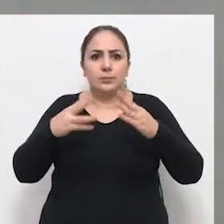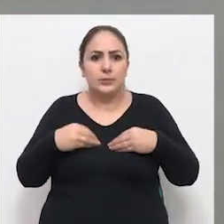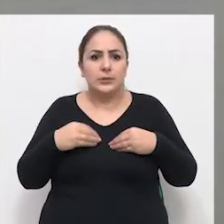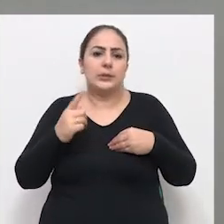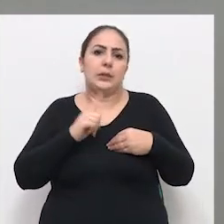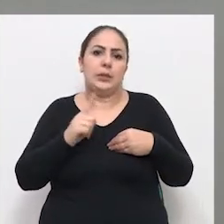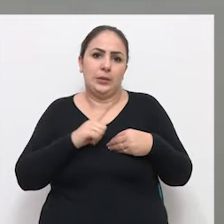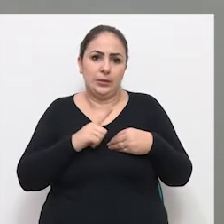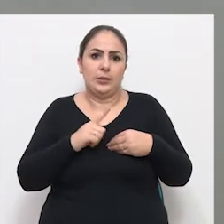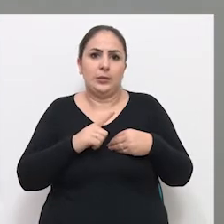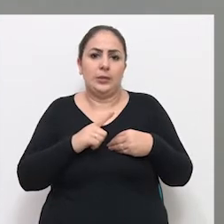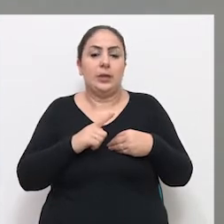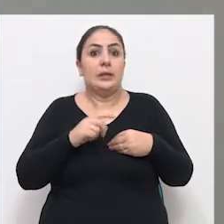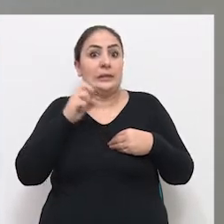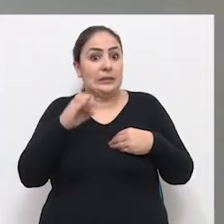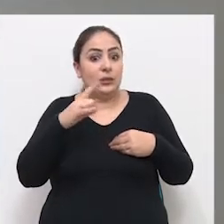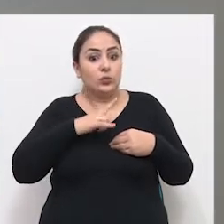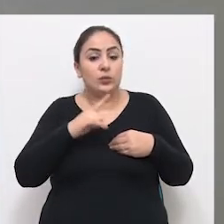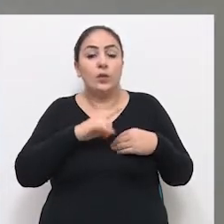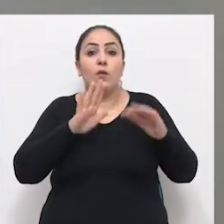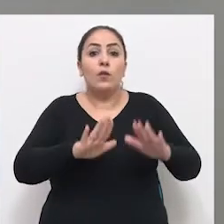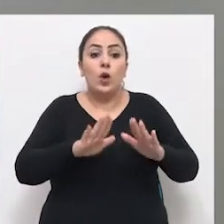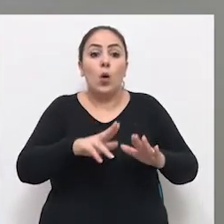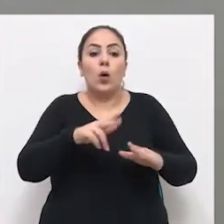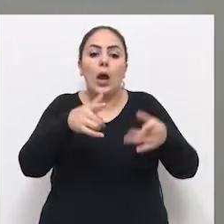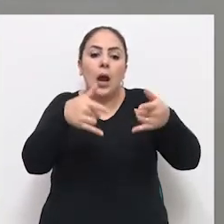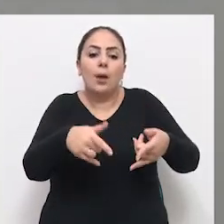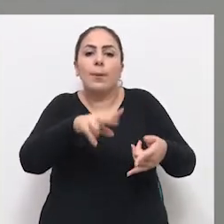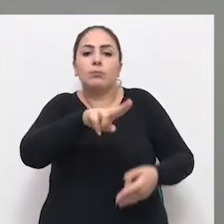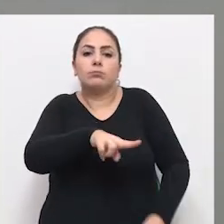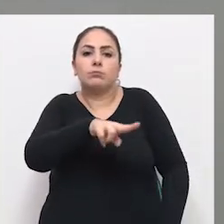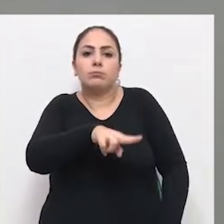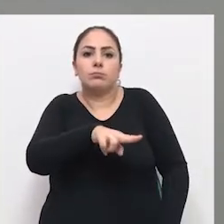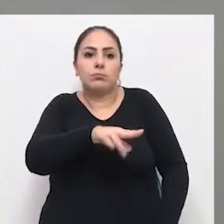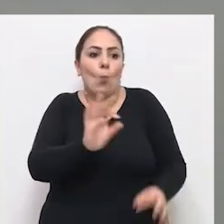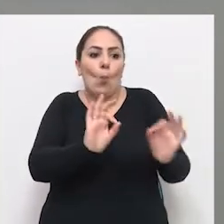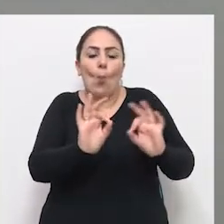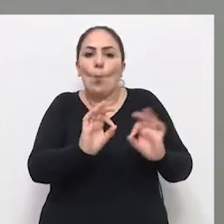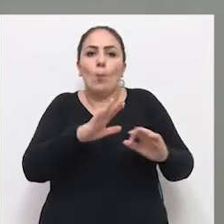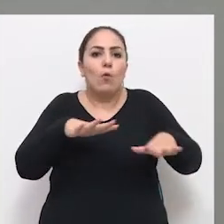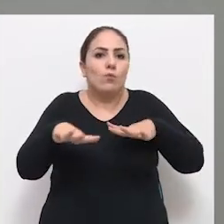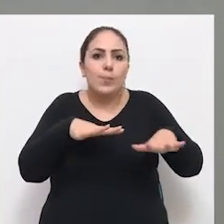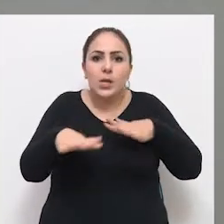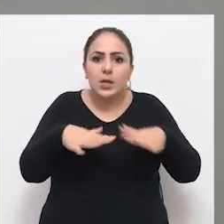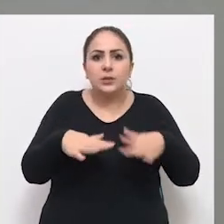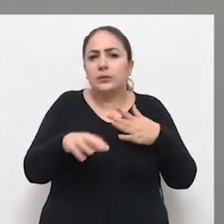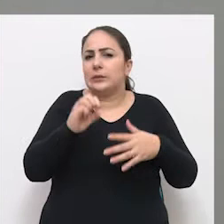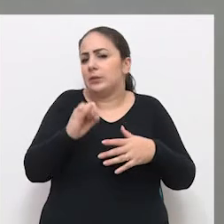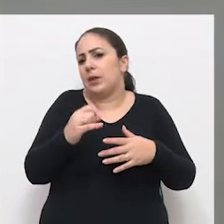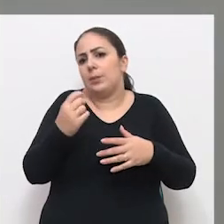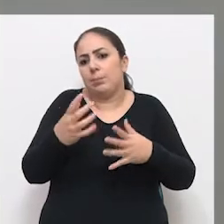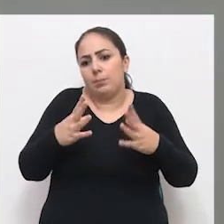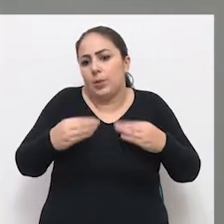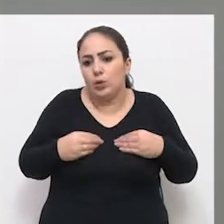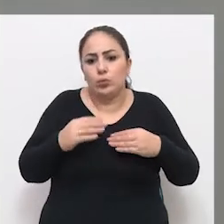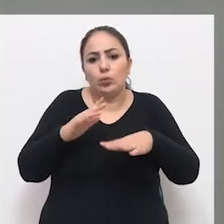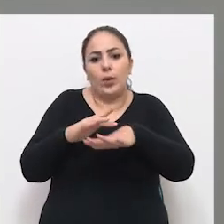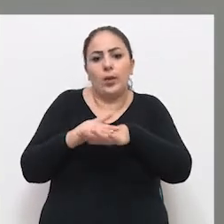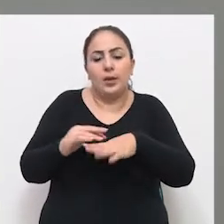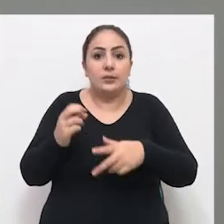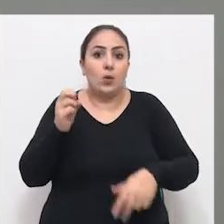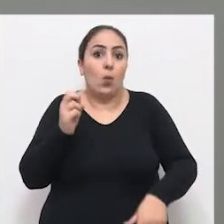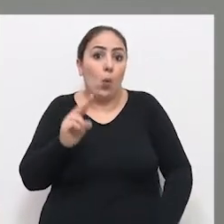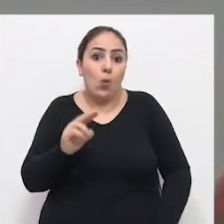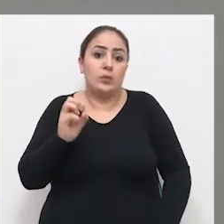trombose. Se você está acamado, imobilizado por qualquer motivo que for, seja por causa da doença, seja